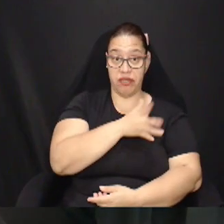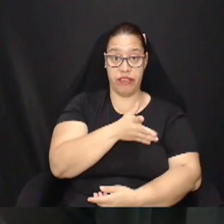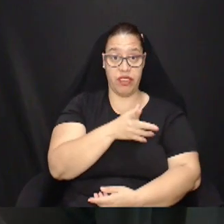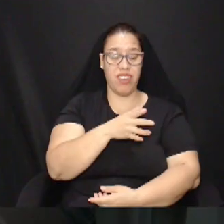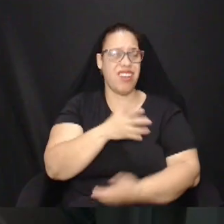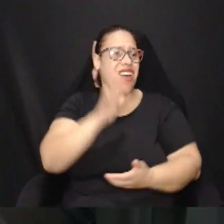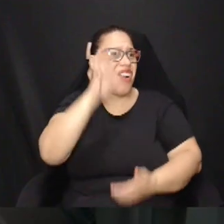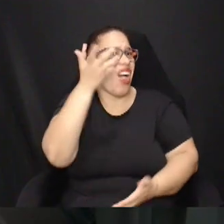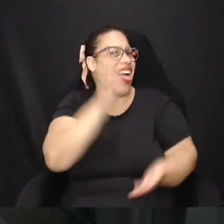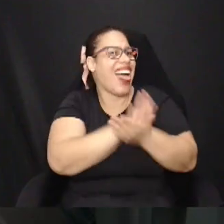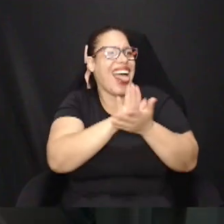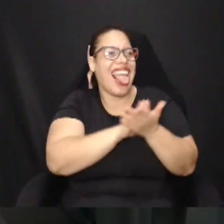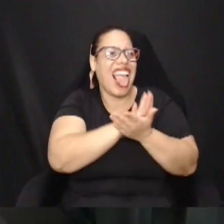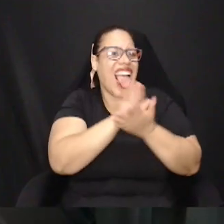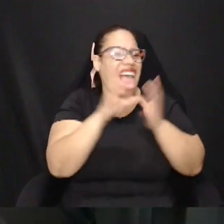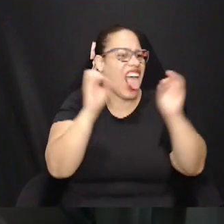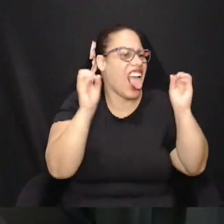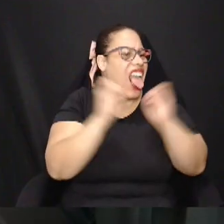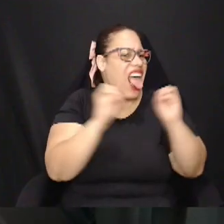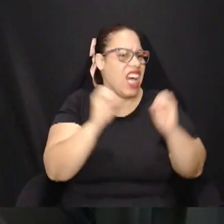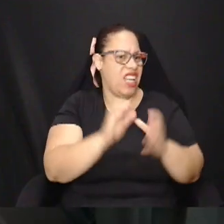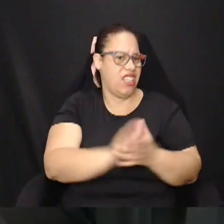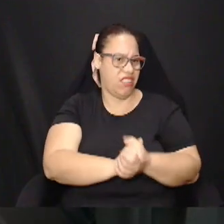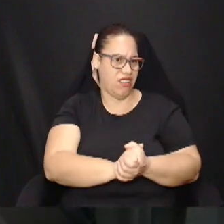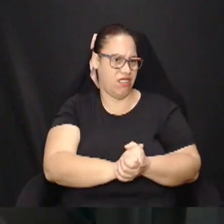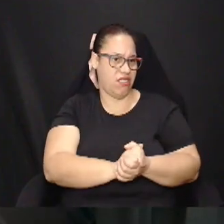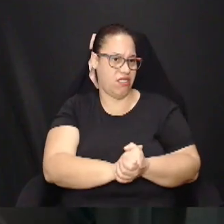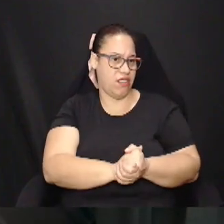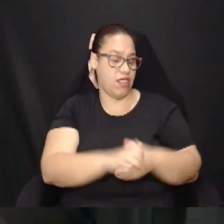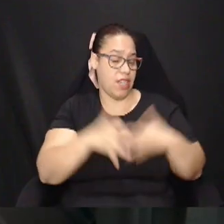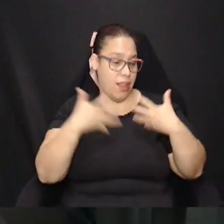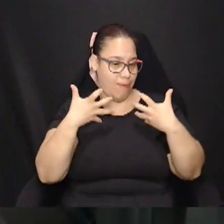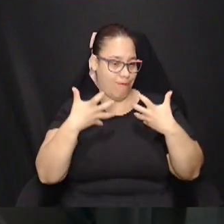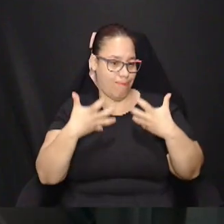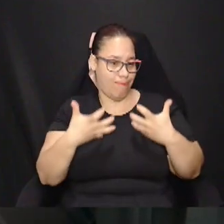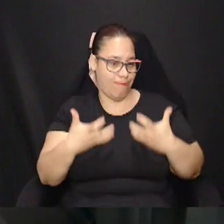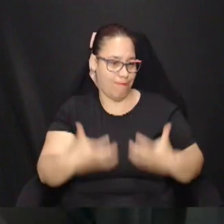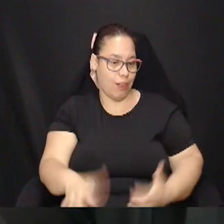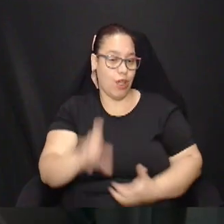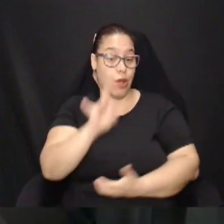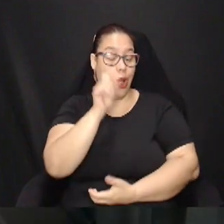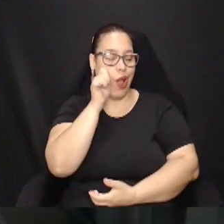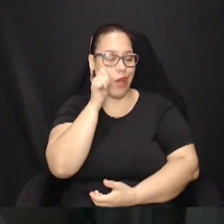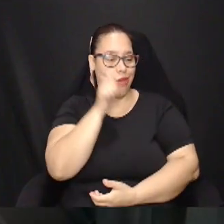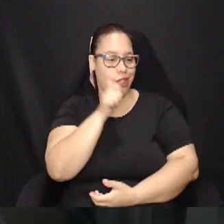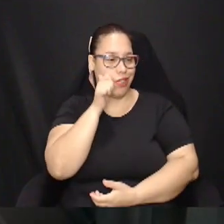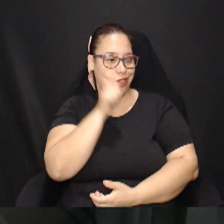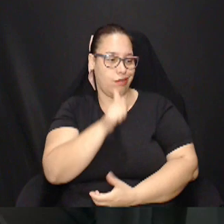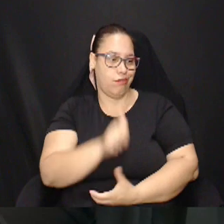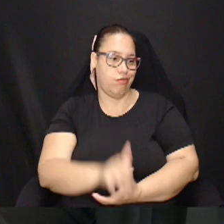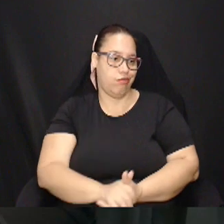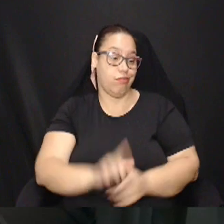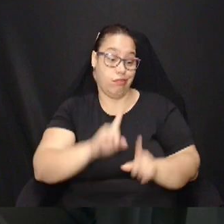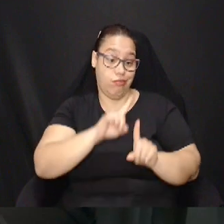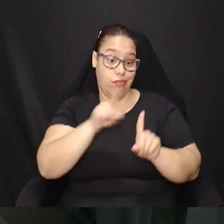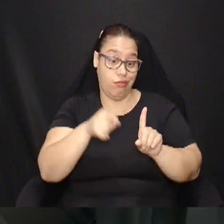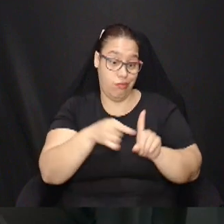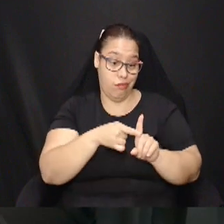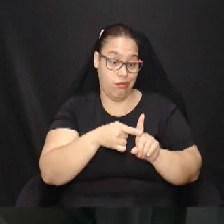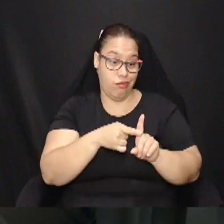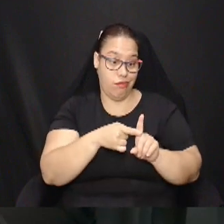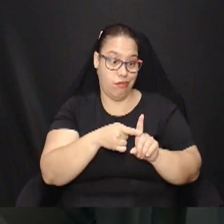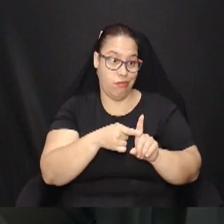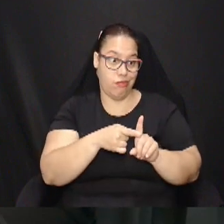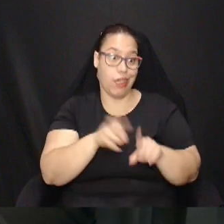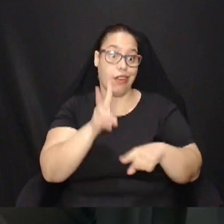nada. Quienes levaram a carga foram as meninas, porque quien engravida esa menina, quien cuida de ese bebé